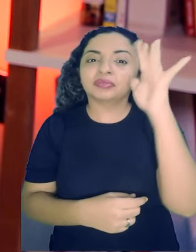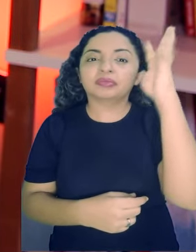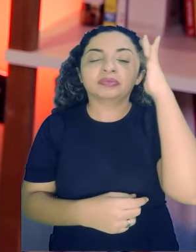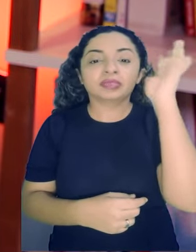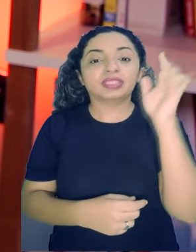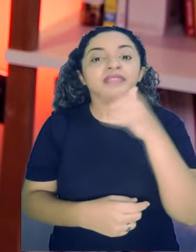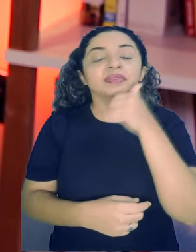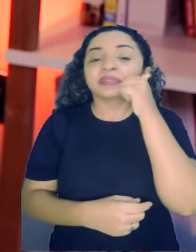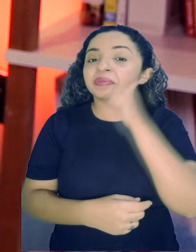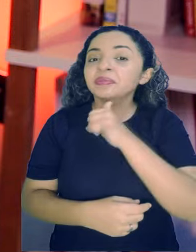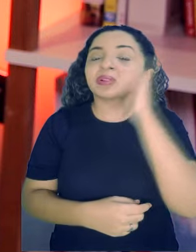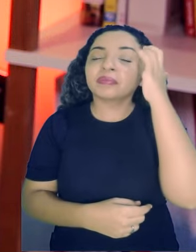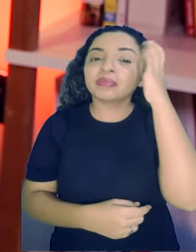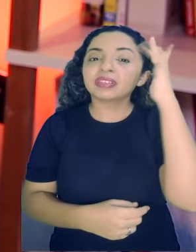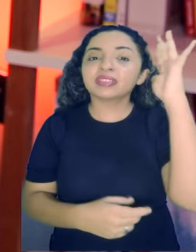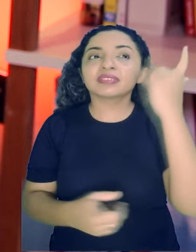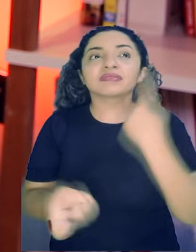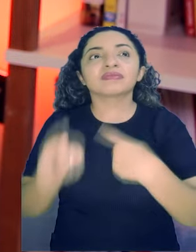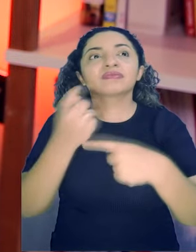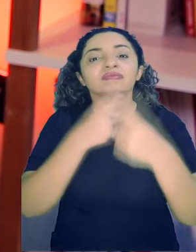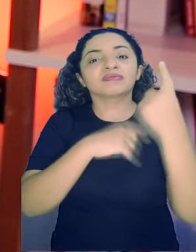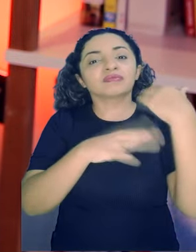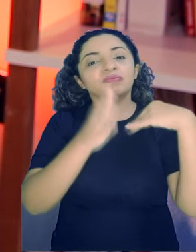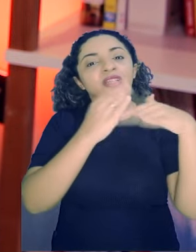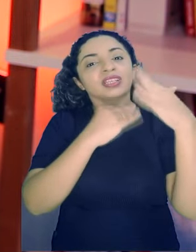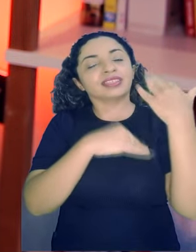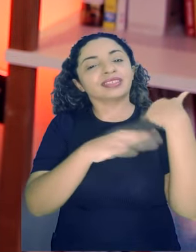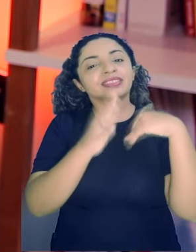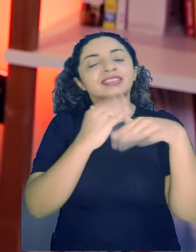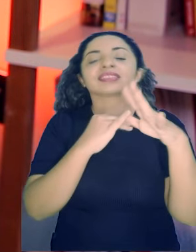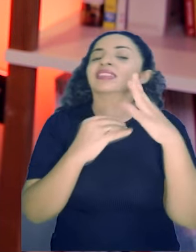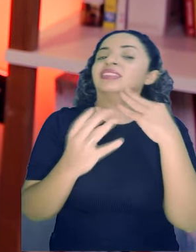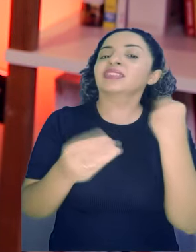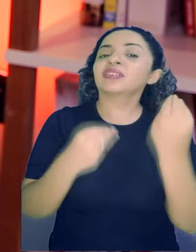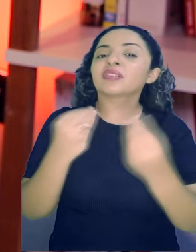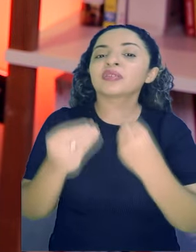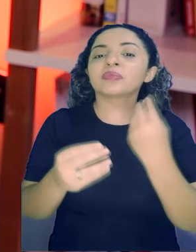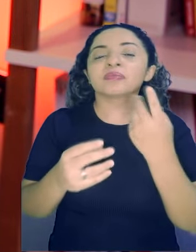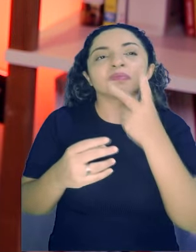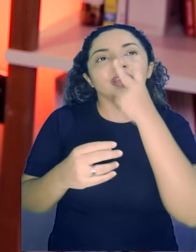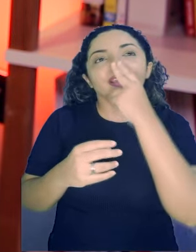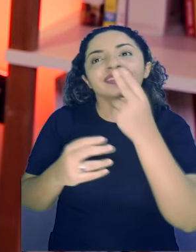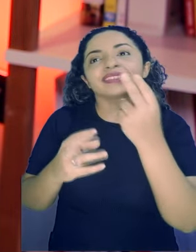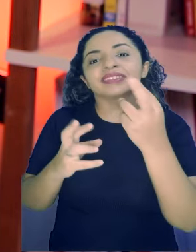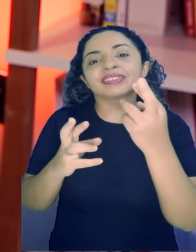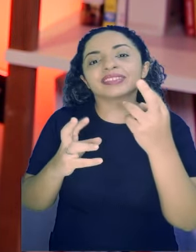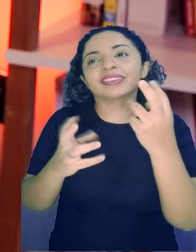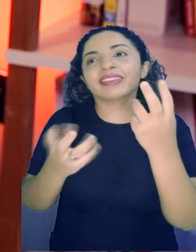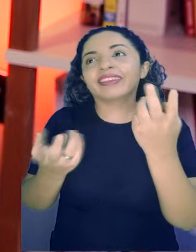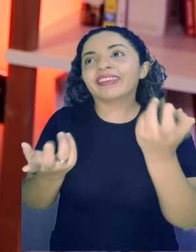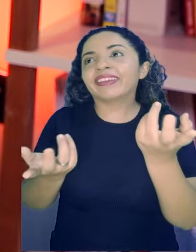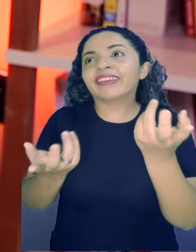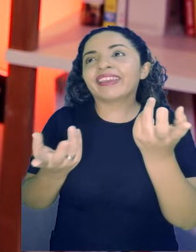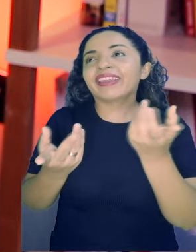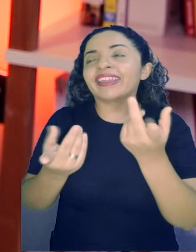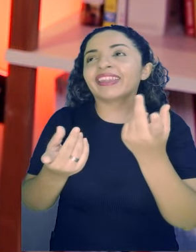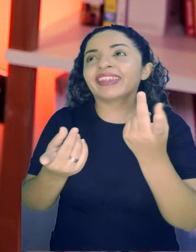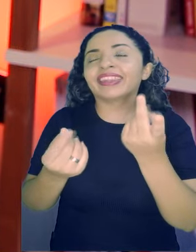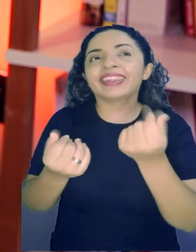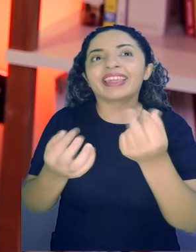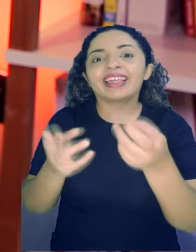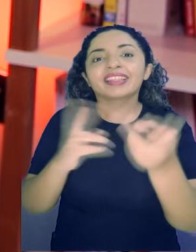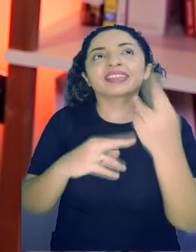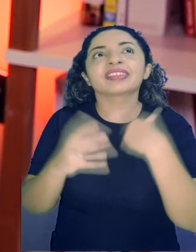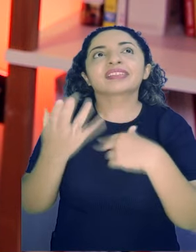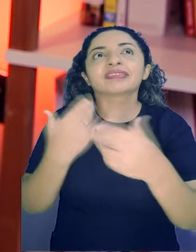dessa mulher, voltando às suas origens, voltando a esse passado que está sem respostas, e mais ainda, voltando à